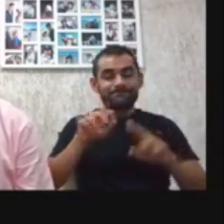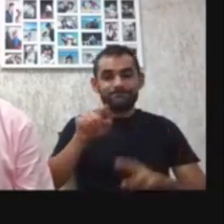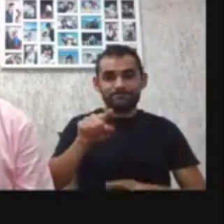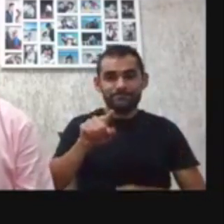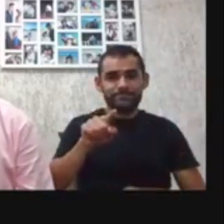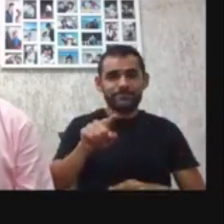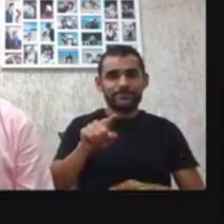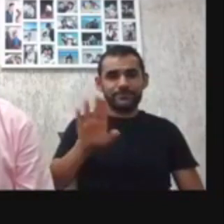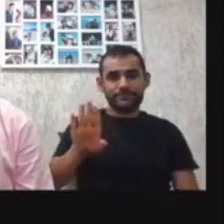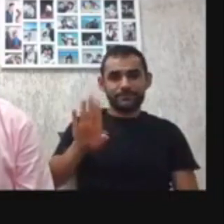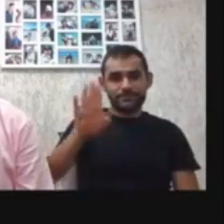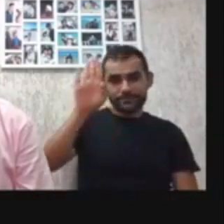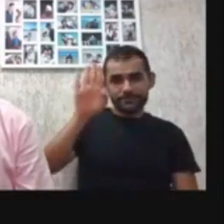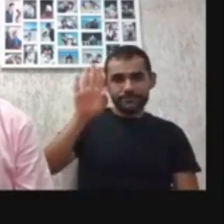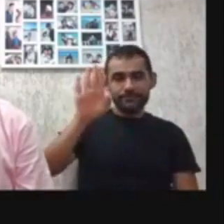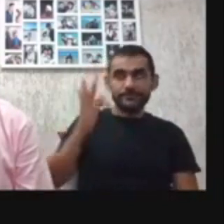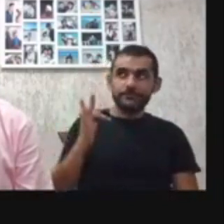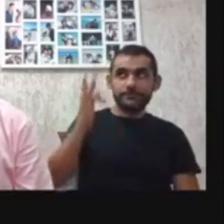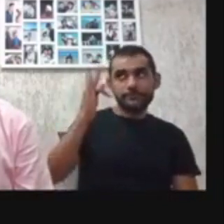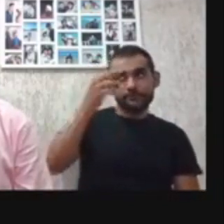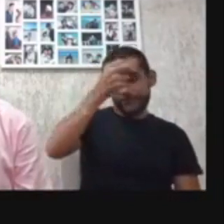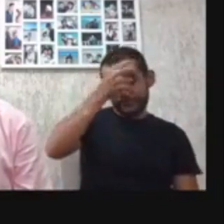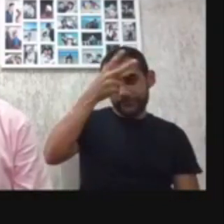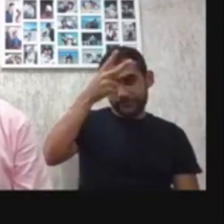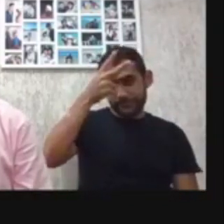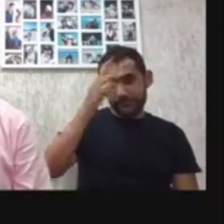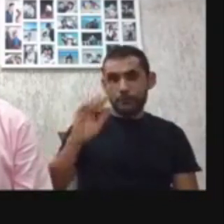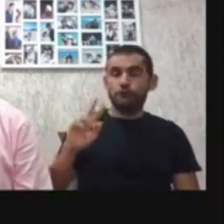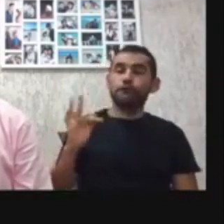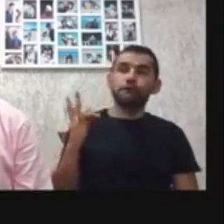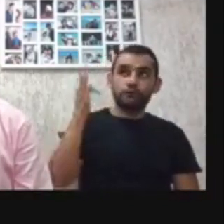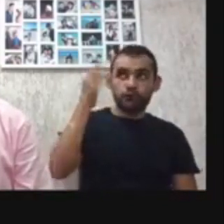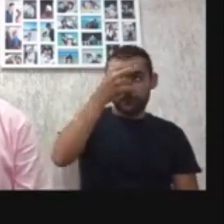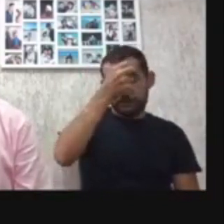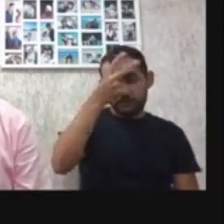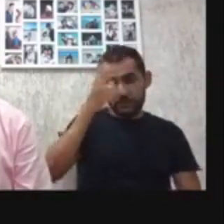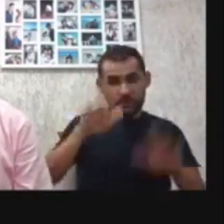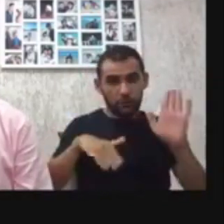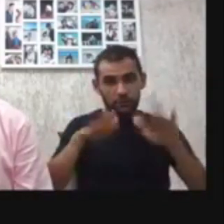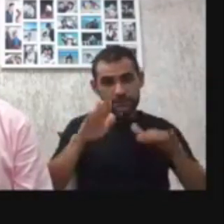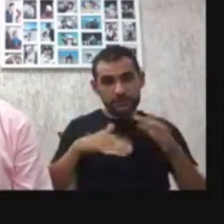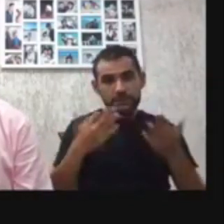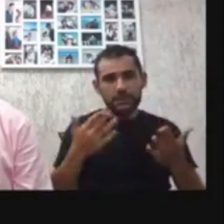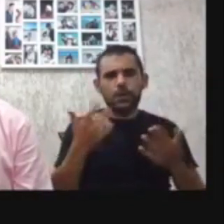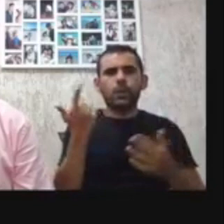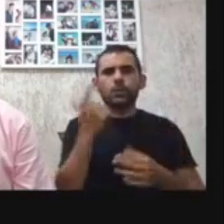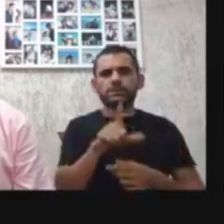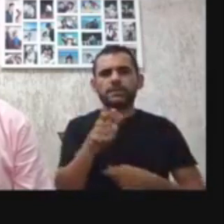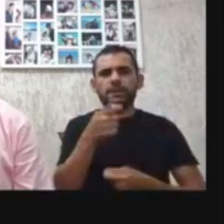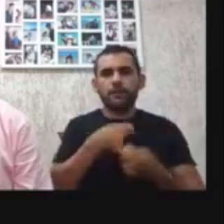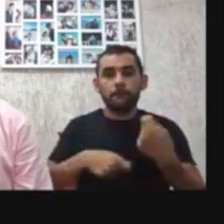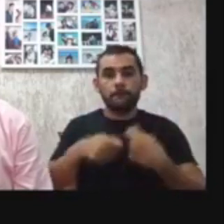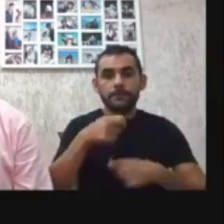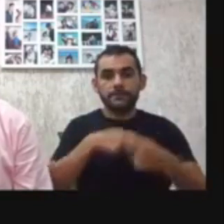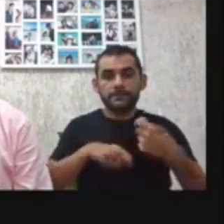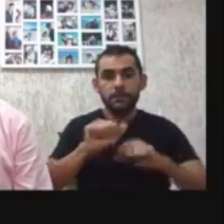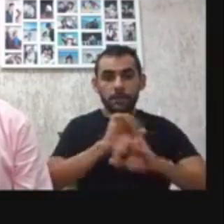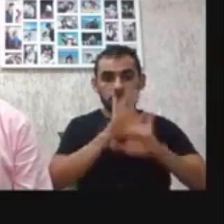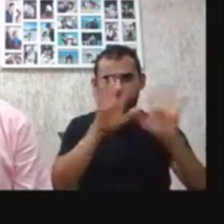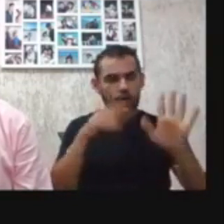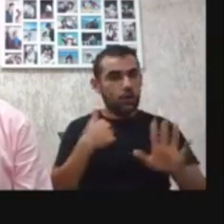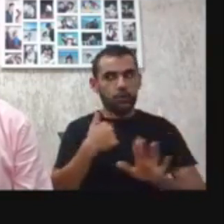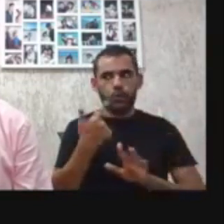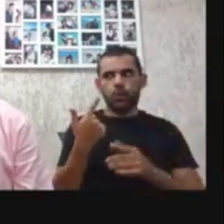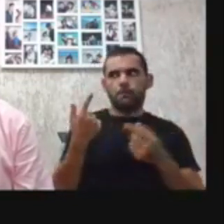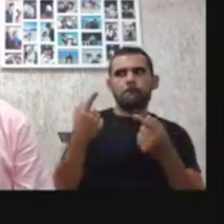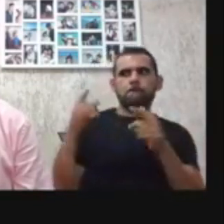né, candidato e prefeito, ou próximo gestor que vier, consiga lidar de uma forma transparente. Eu não estou questionando o